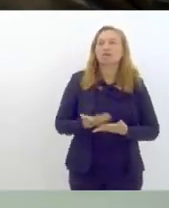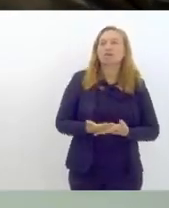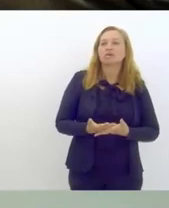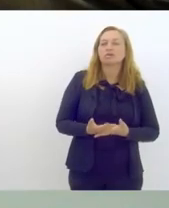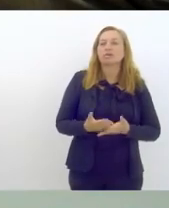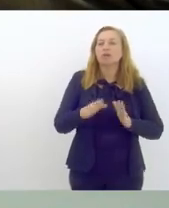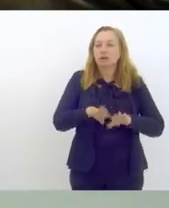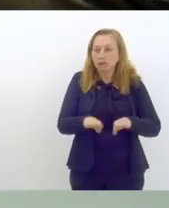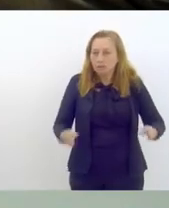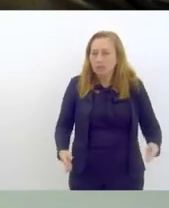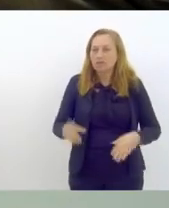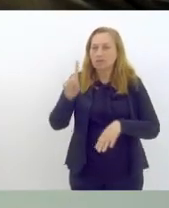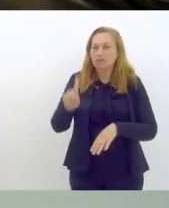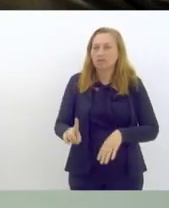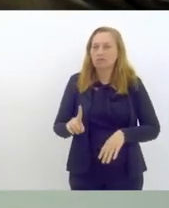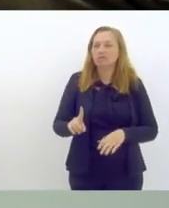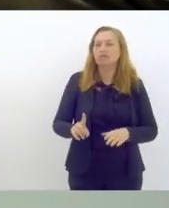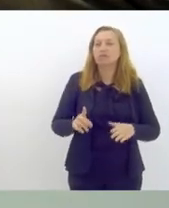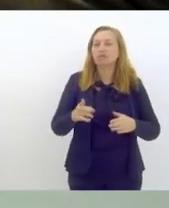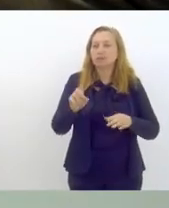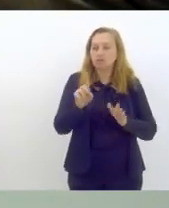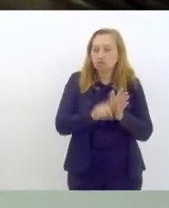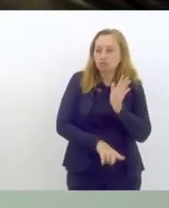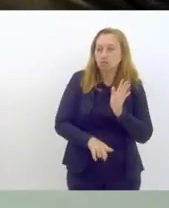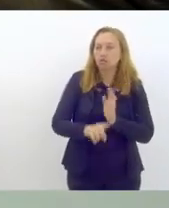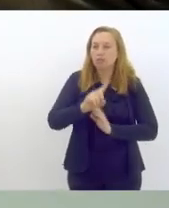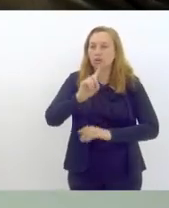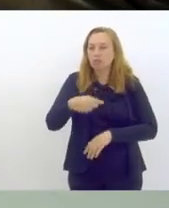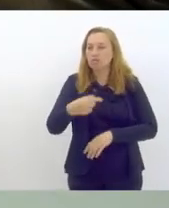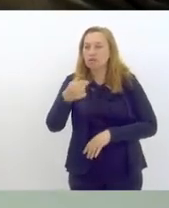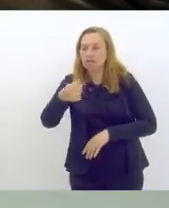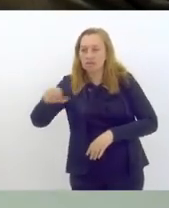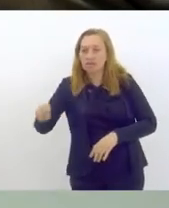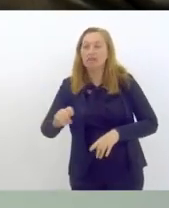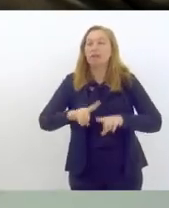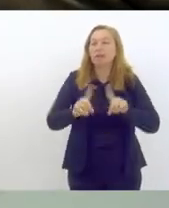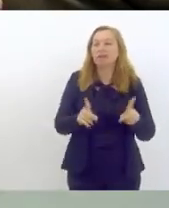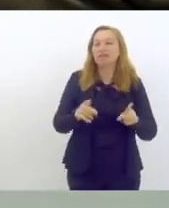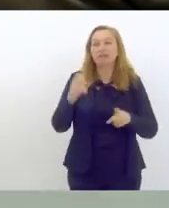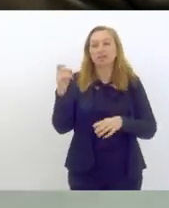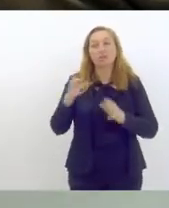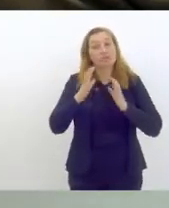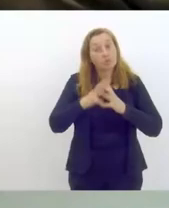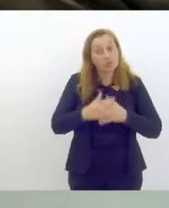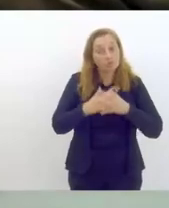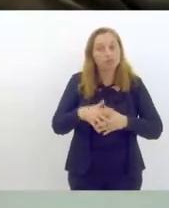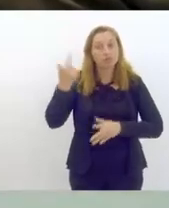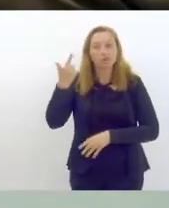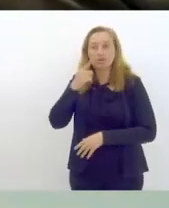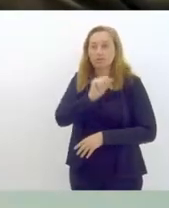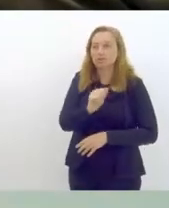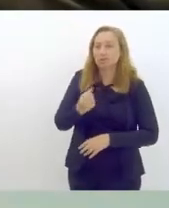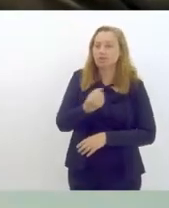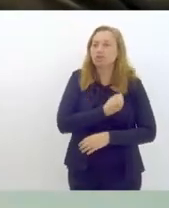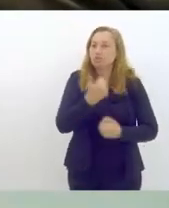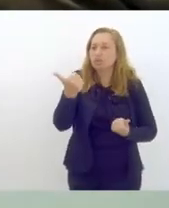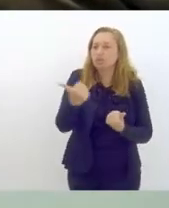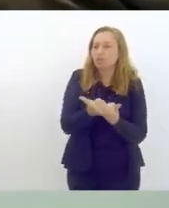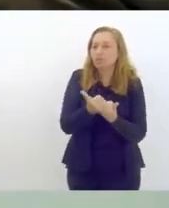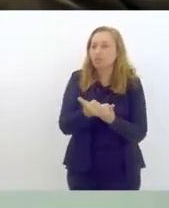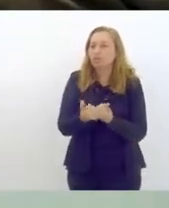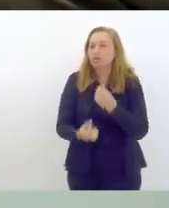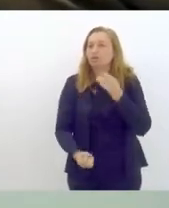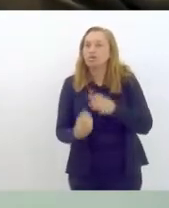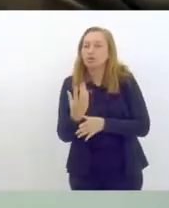a mesa diretora baixou para 1.700, mas ainda assim é complicado para conseguir esse número de apoiamentos e fazer o